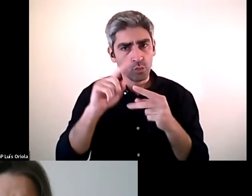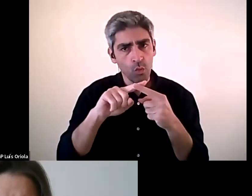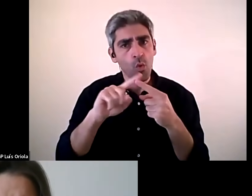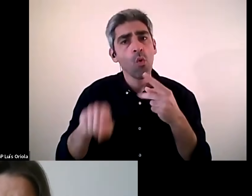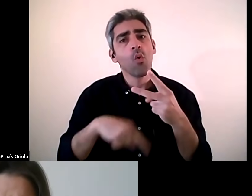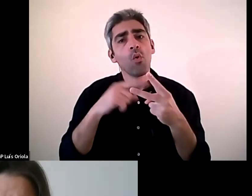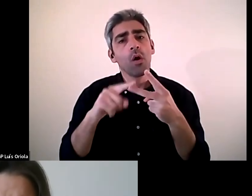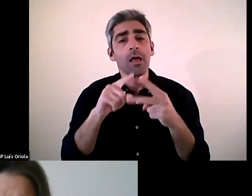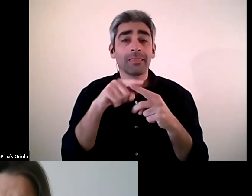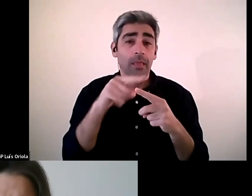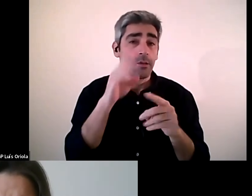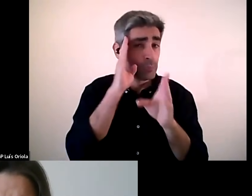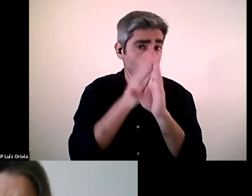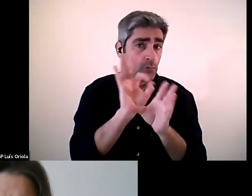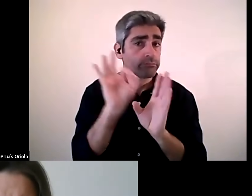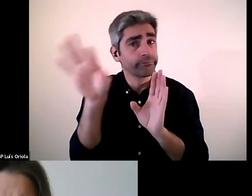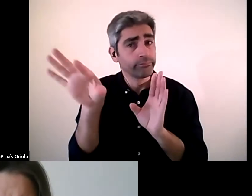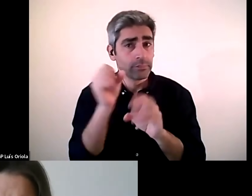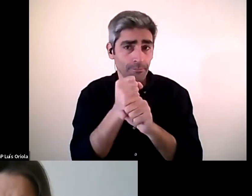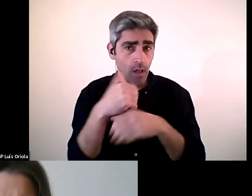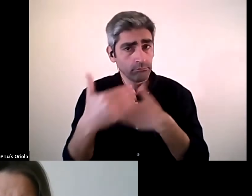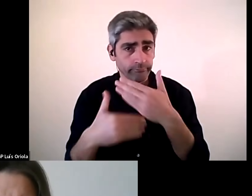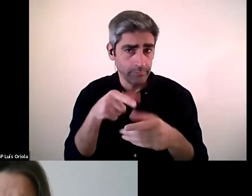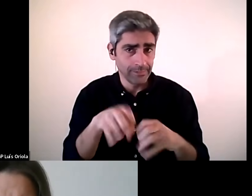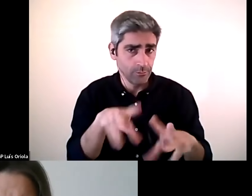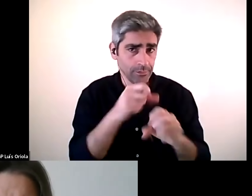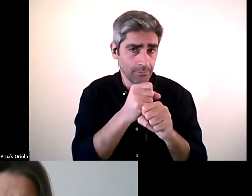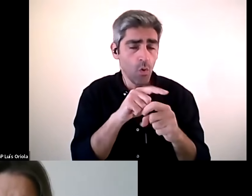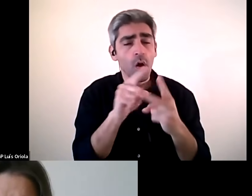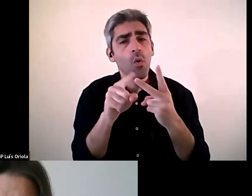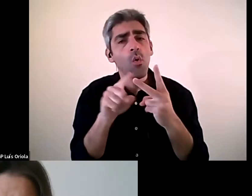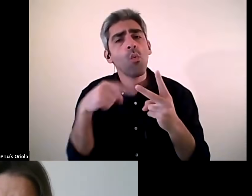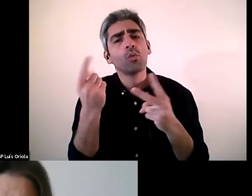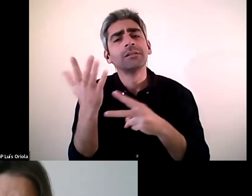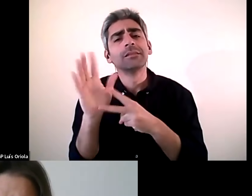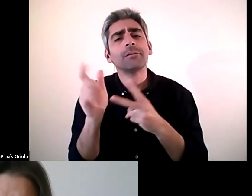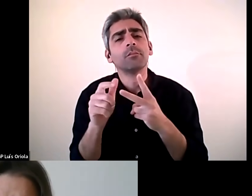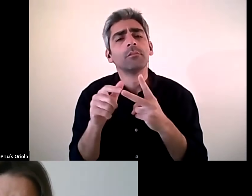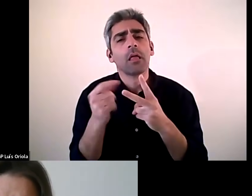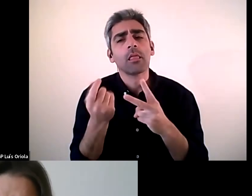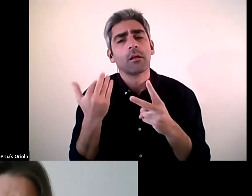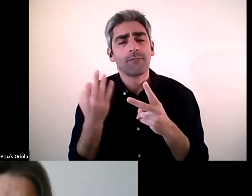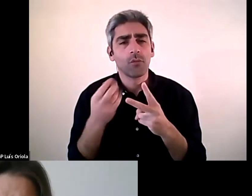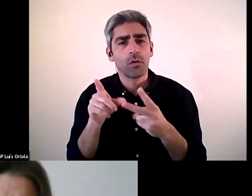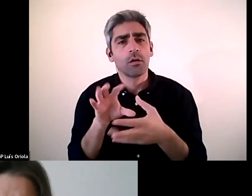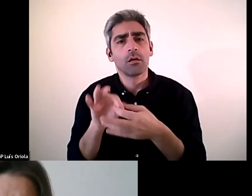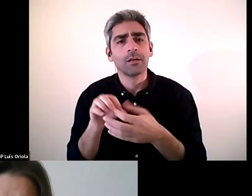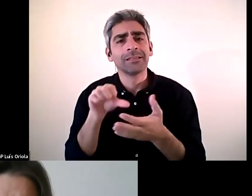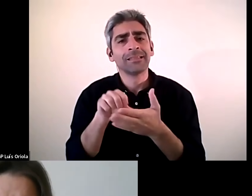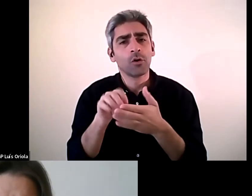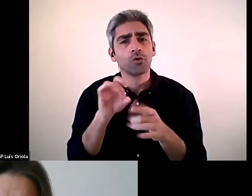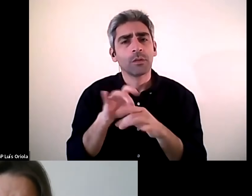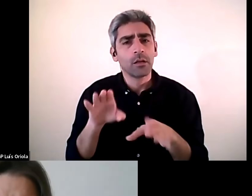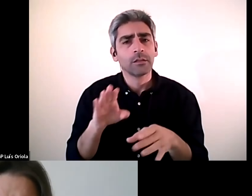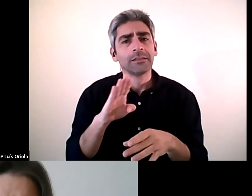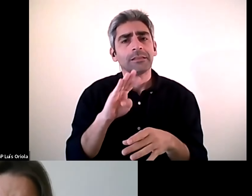e portanto tem psicólogos lá a desenvolver este trabalho. Um outro exemplo recente que tem a ver com o Centro Hospitalar de